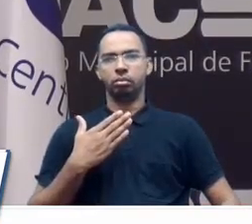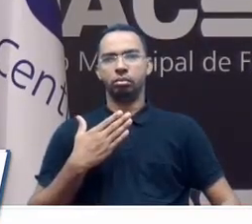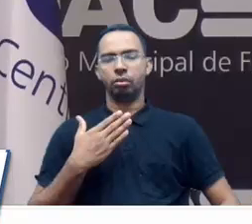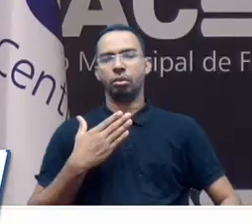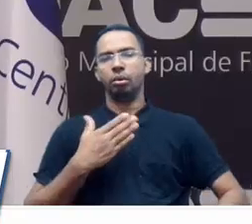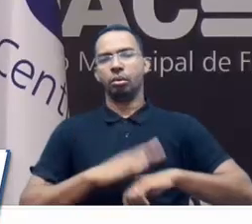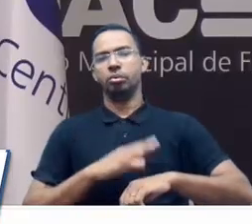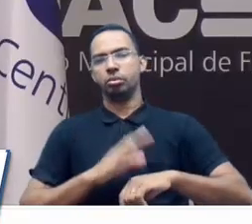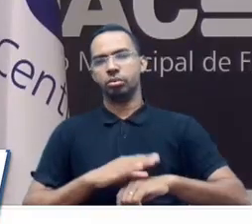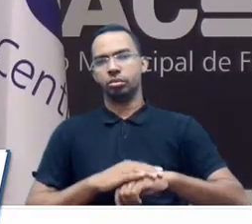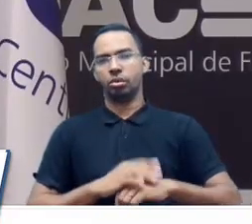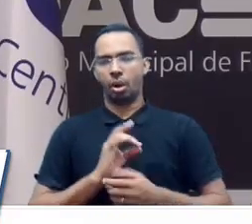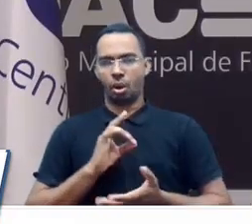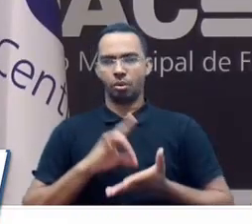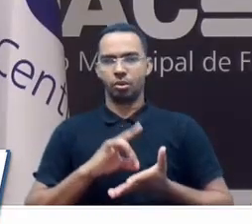uma realidade